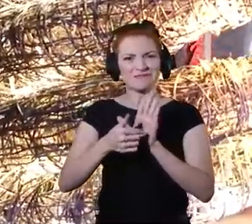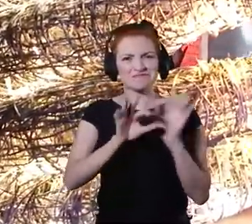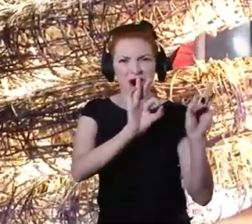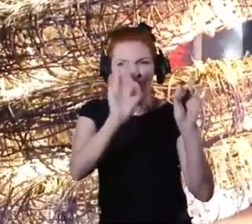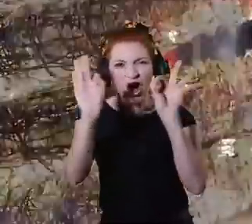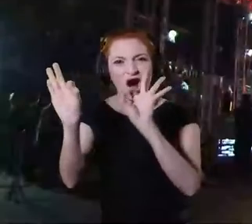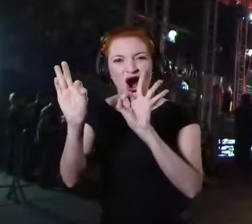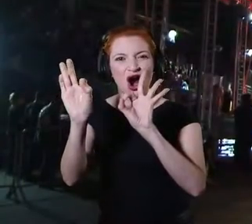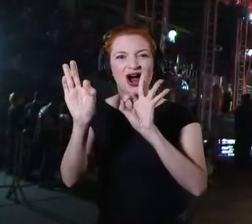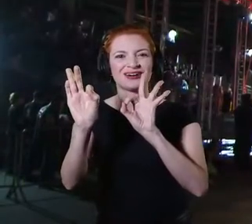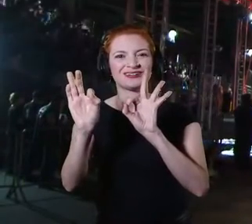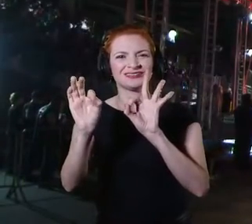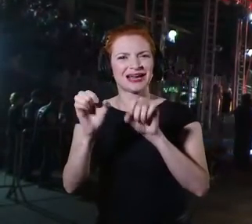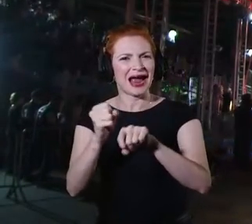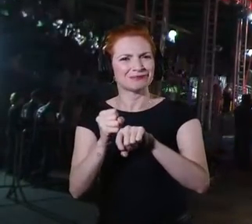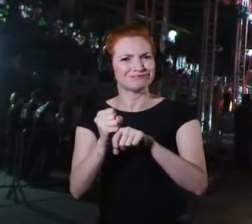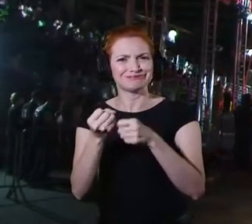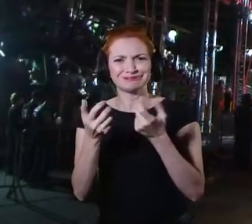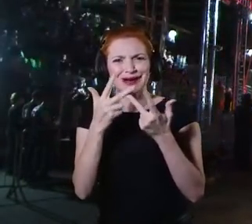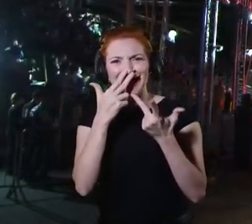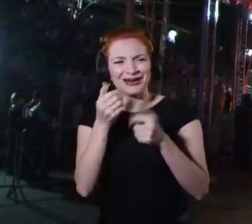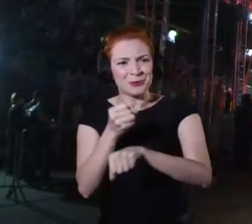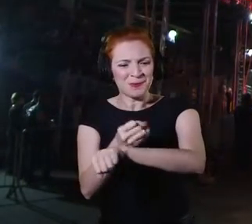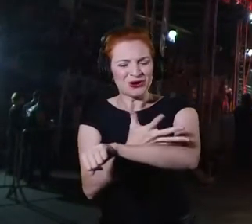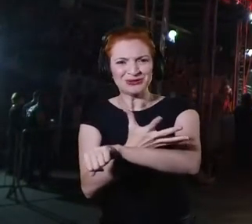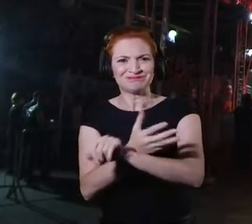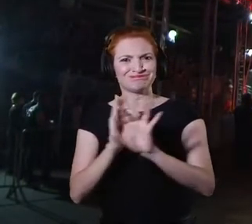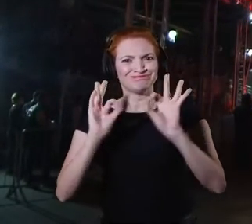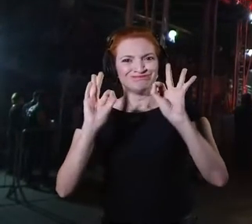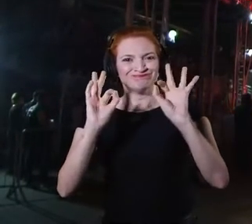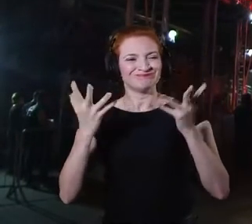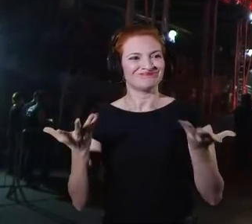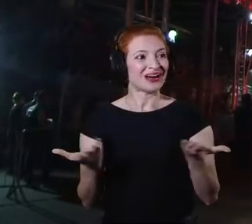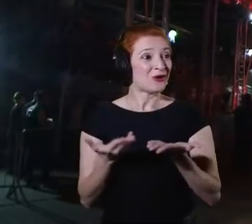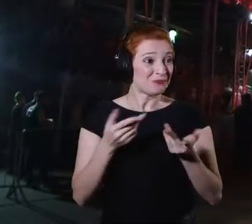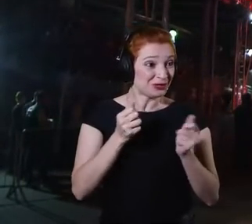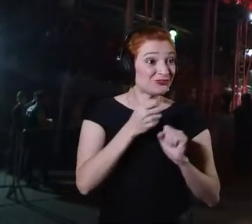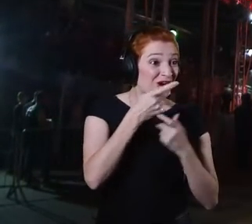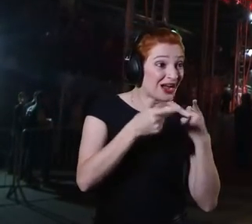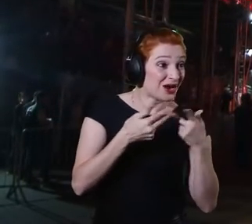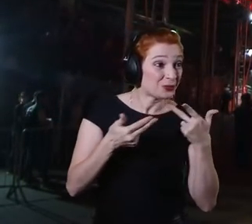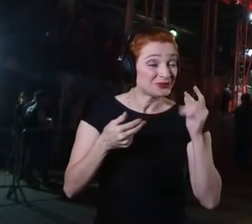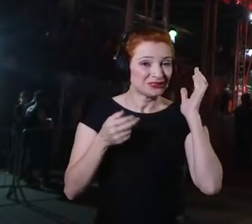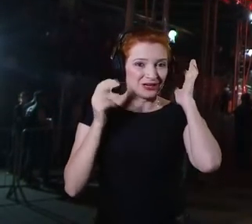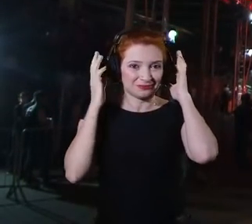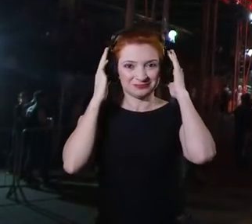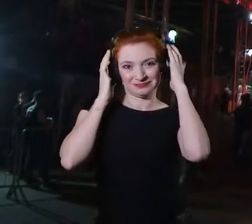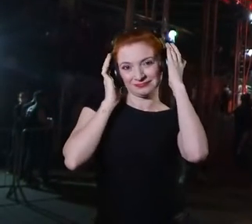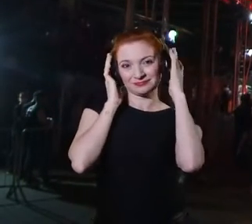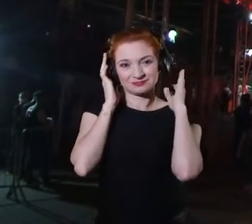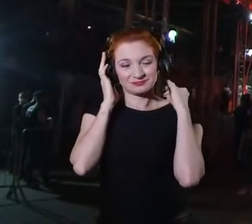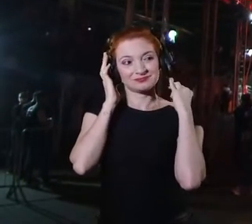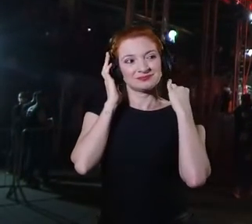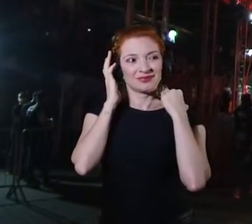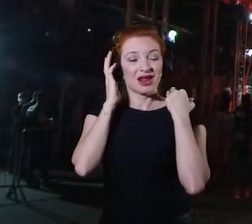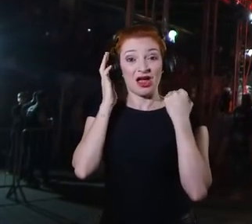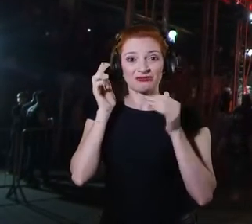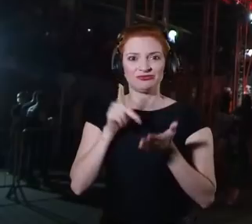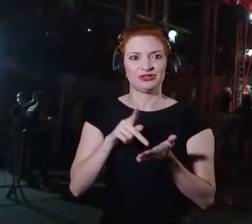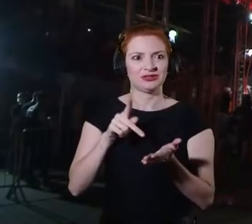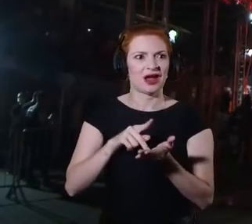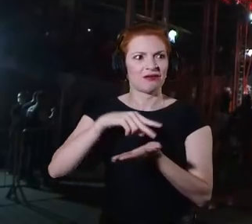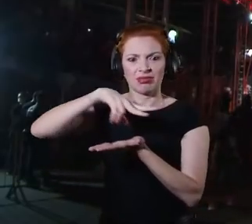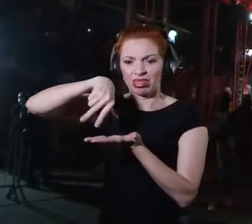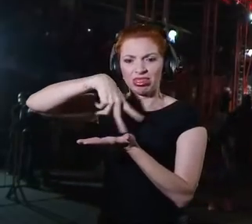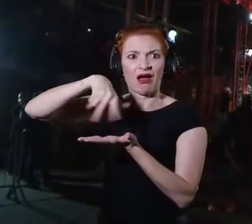imagens, dessa energia fantástica. Traz pra gente as notícias daí, Luciane. Energia fantástica mesmo, a dança não